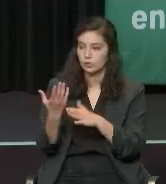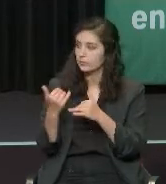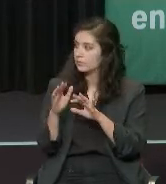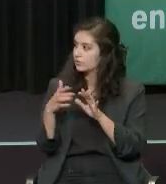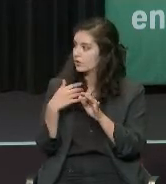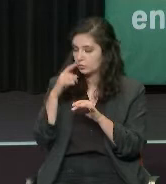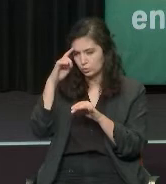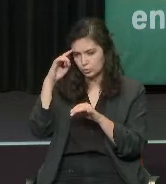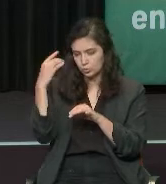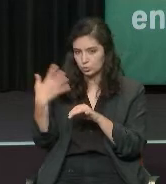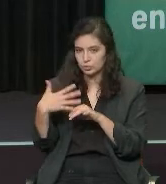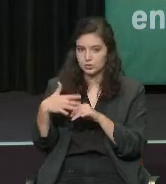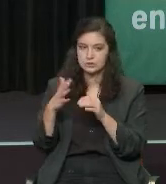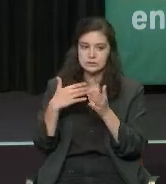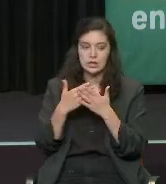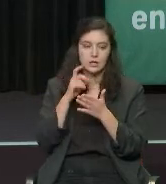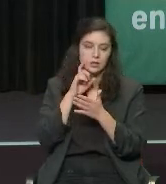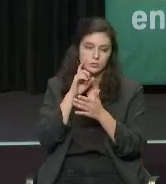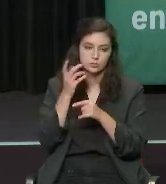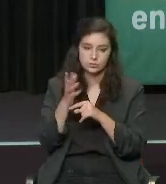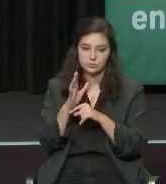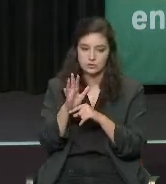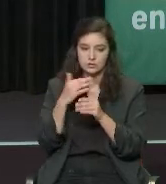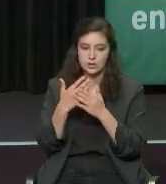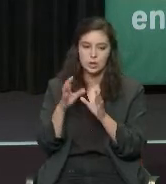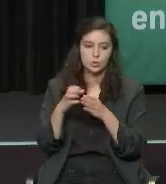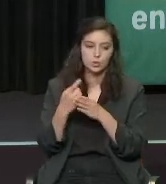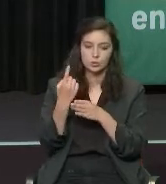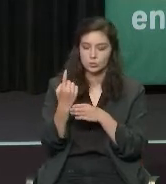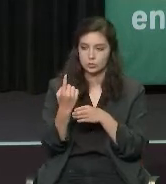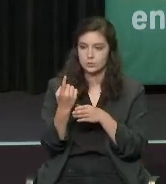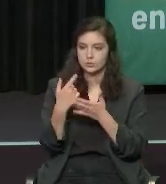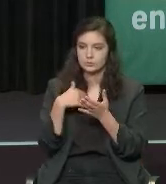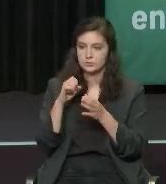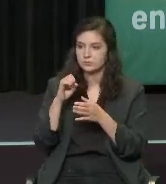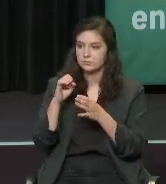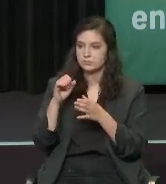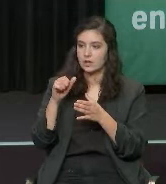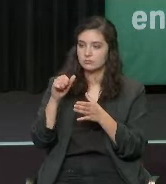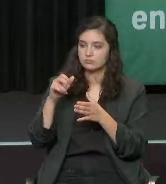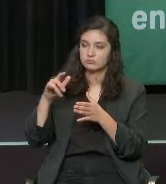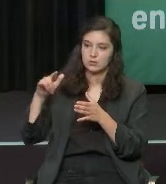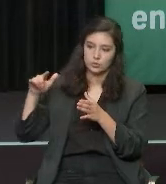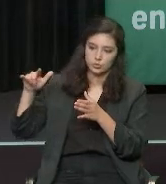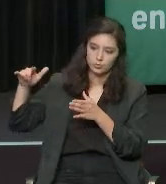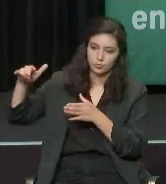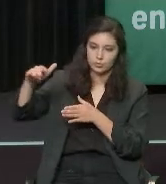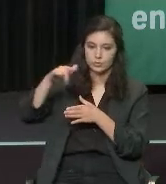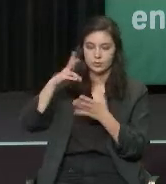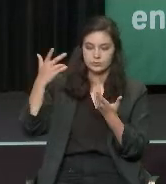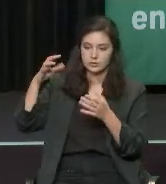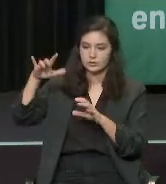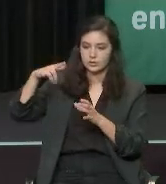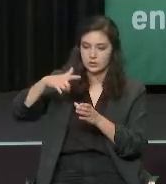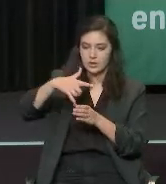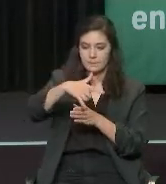há uma dificuldade grande de garantir, por exemplo, que haja uma única entidade que compre uma cobertura aérea ou fotogramétrica ou imagens de satélite e que